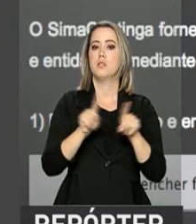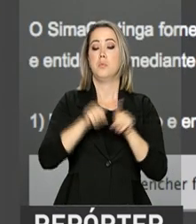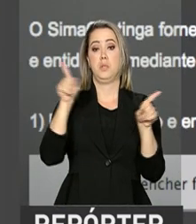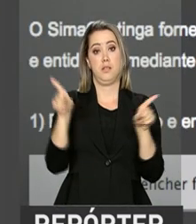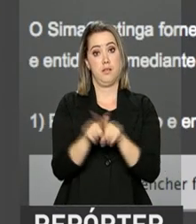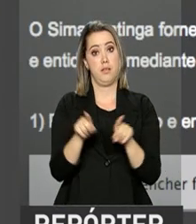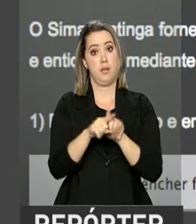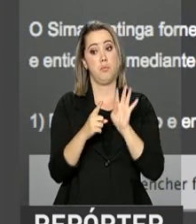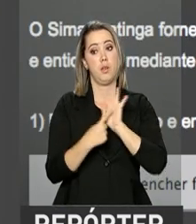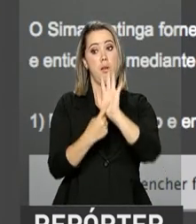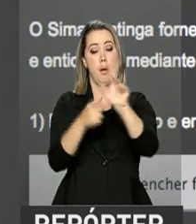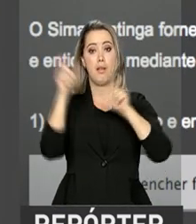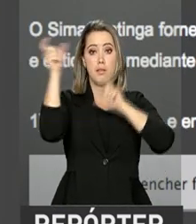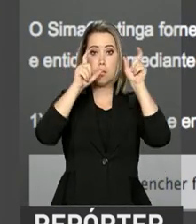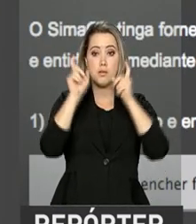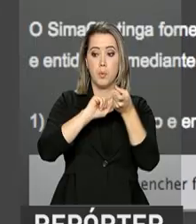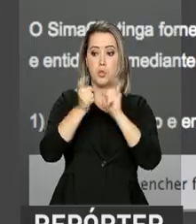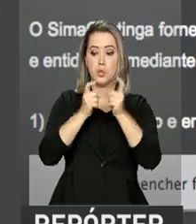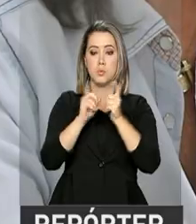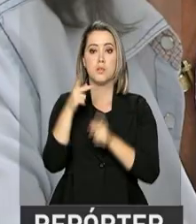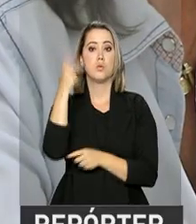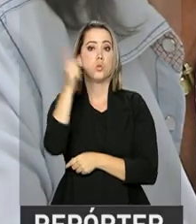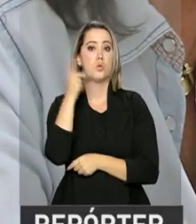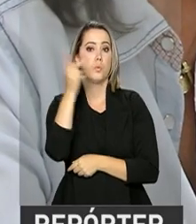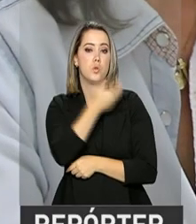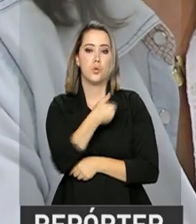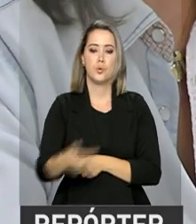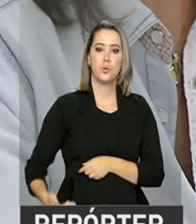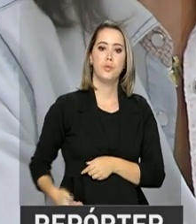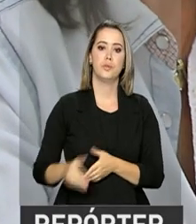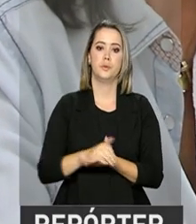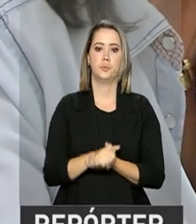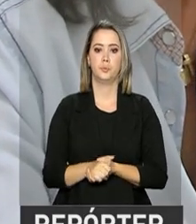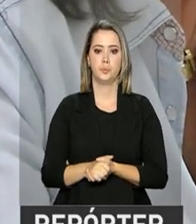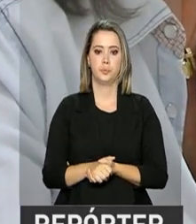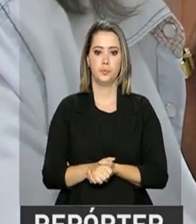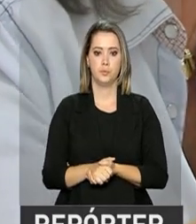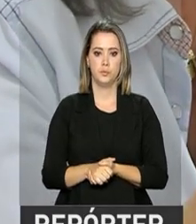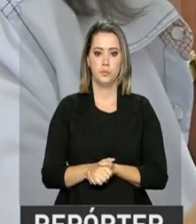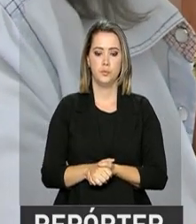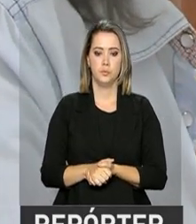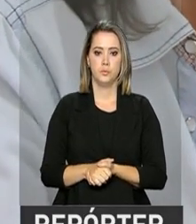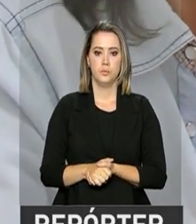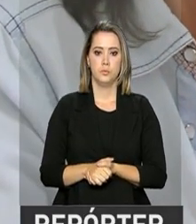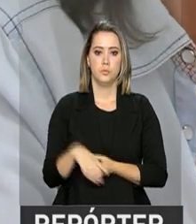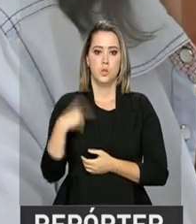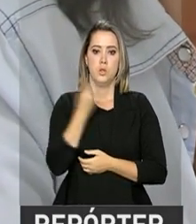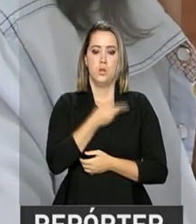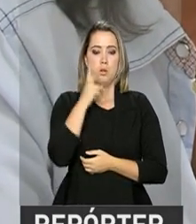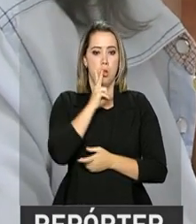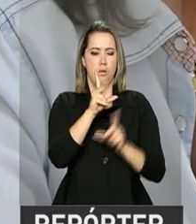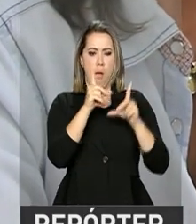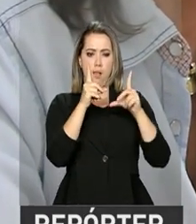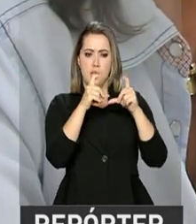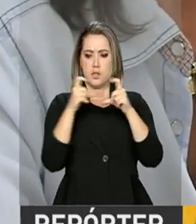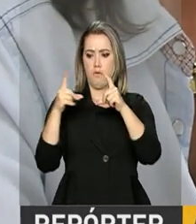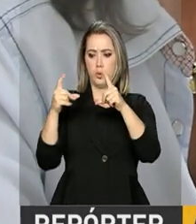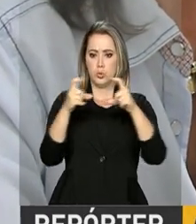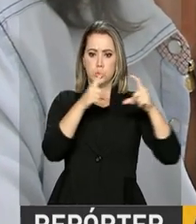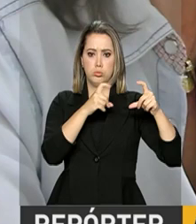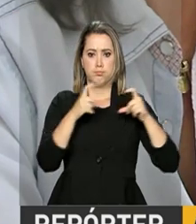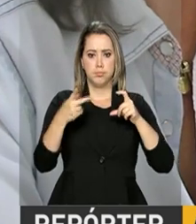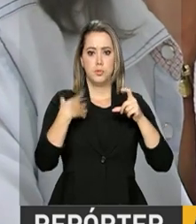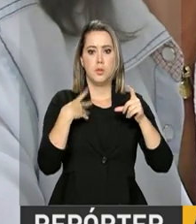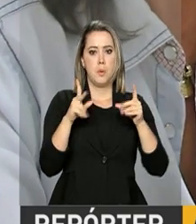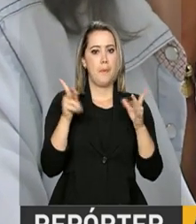as políticas públicas relacionadas ao bioma. O fato de nós termos essas fotografias